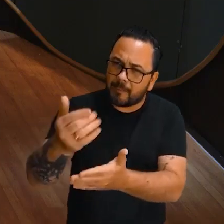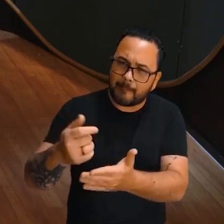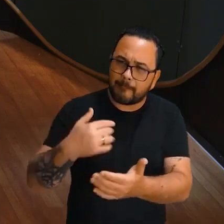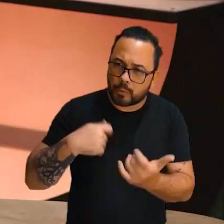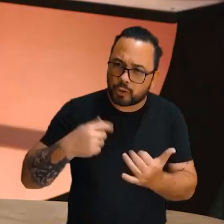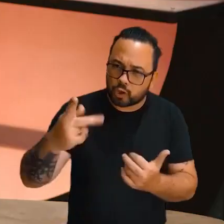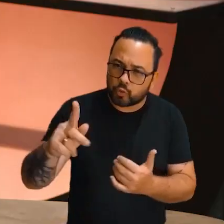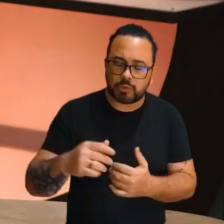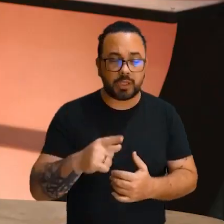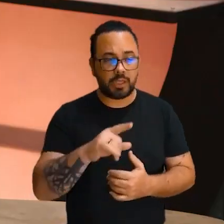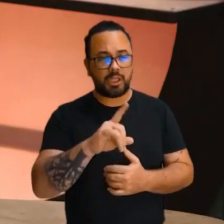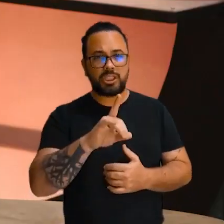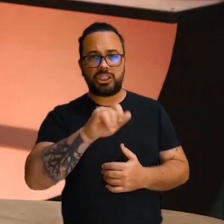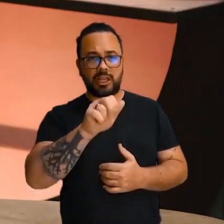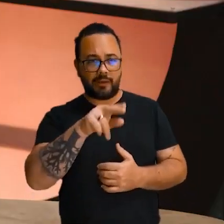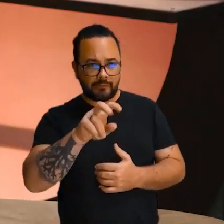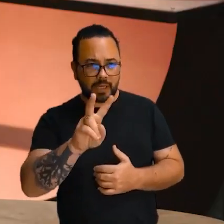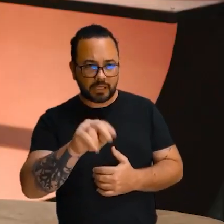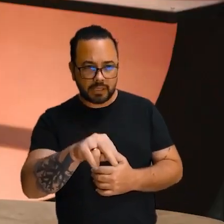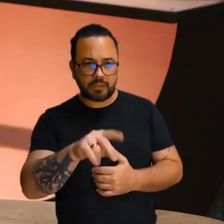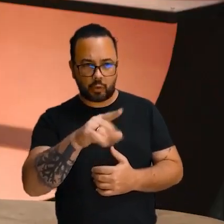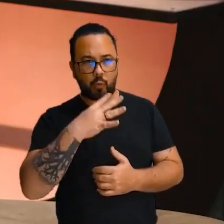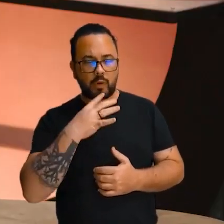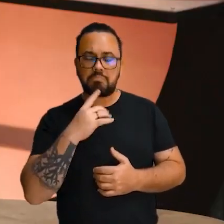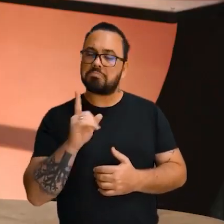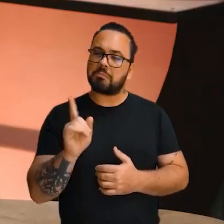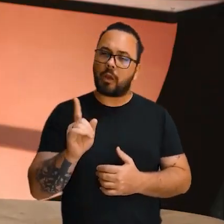papo, eu falei, Djavan, vocês conhecem? Eles, não.